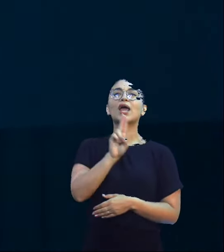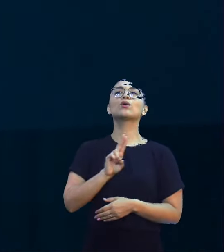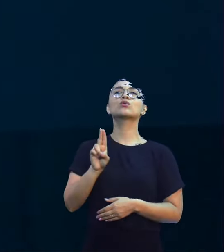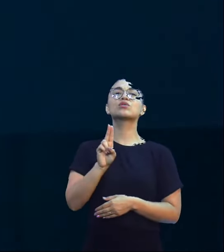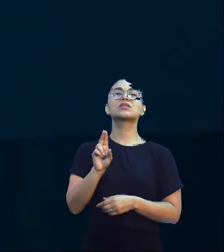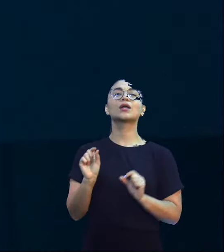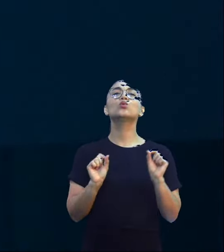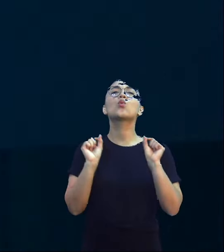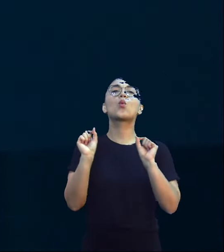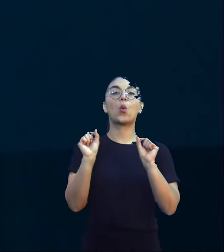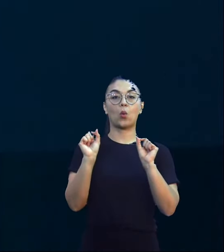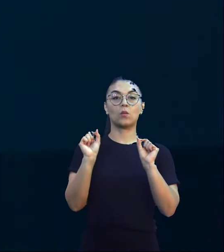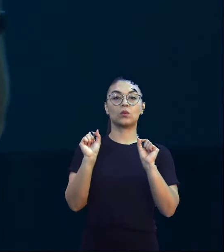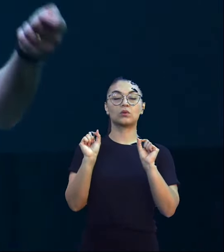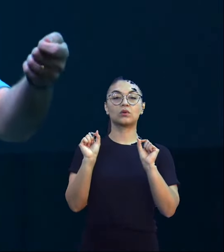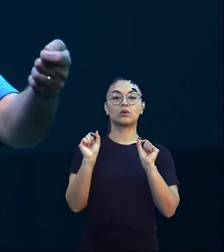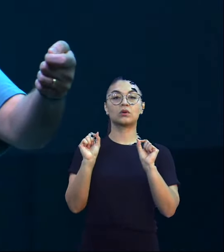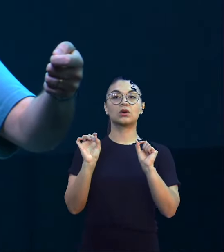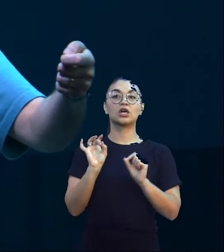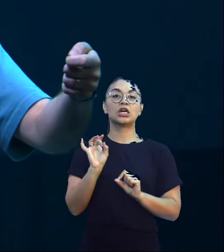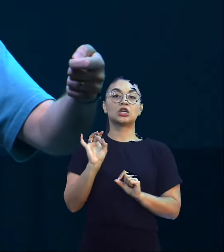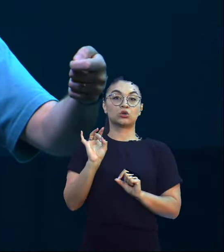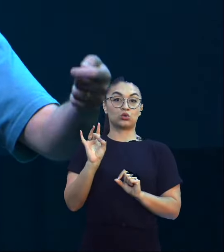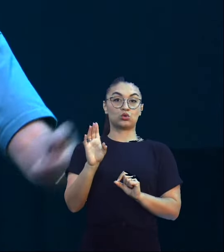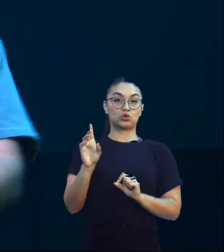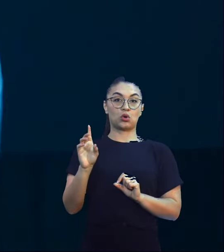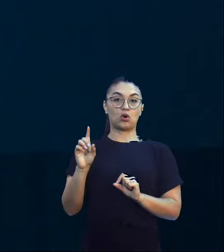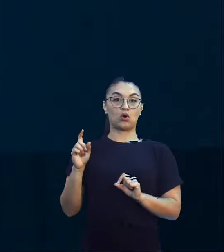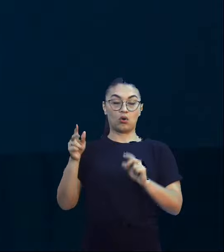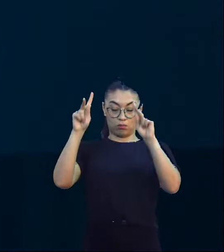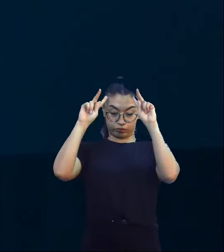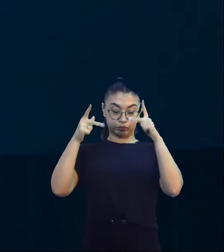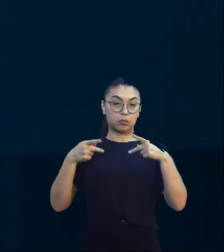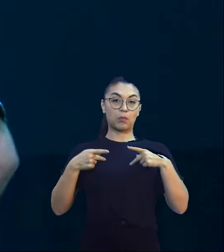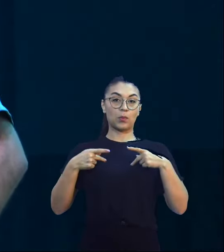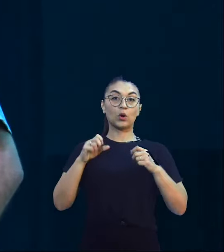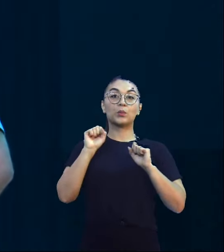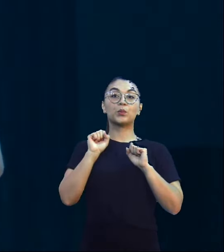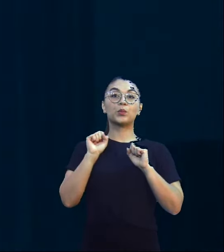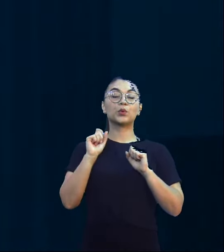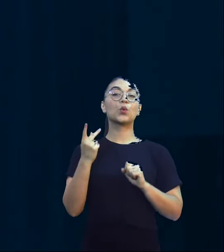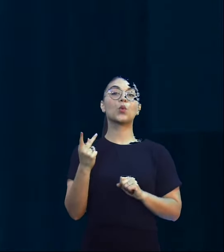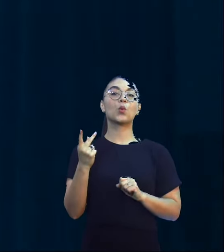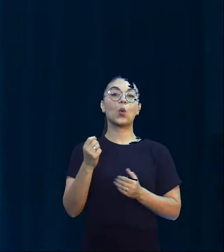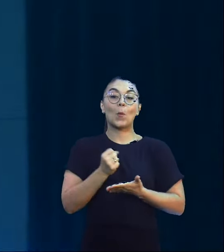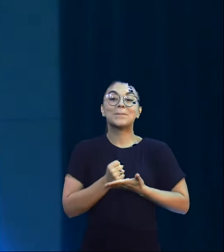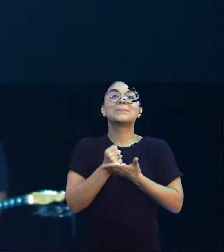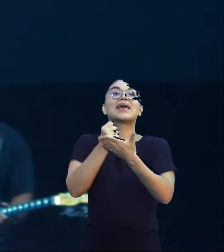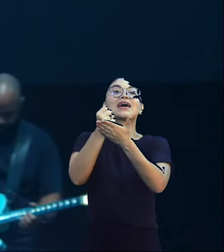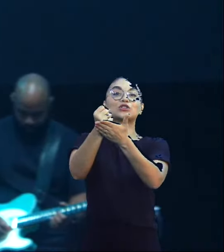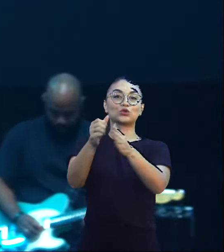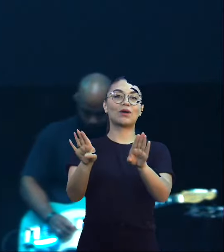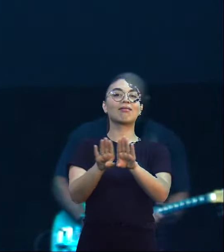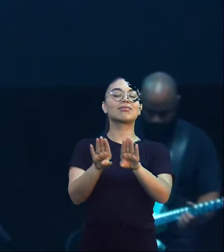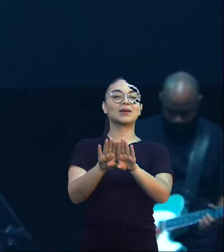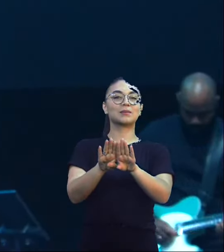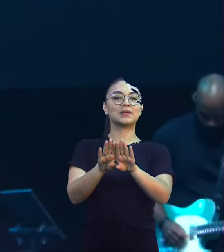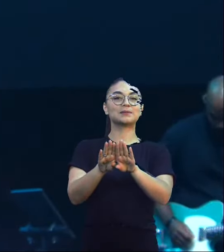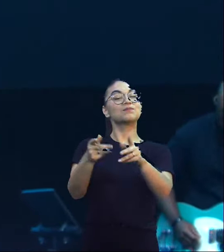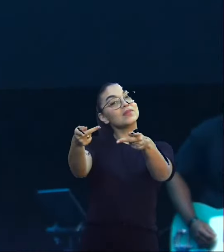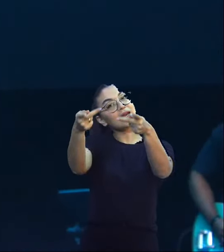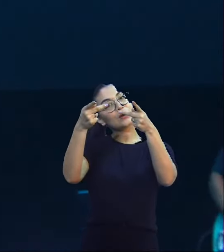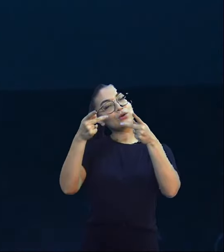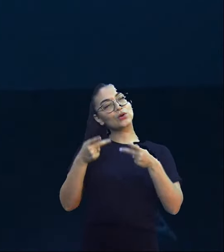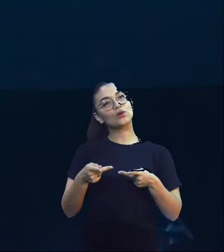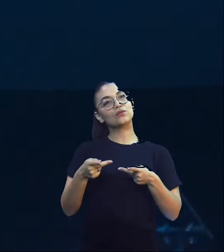para consumir ou para semear. Esse é um tempo que a gente adora a Deus com os nossos dízimos e ofertas. Eu quero te convidar